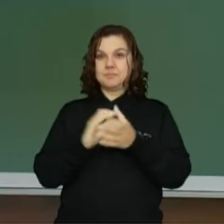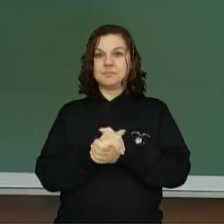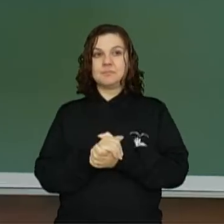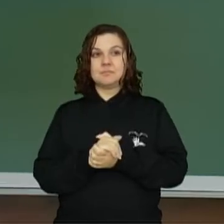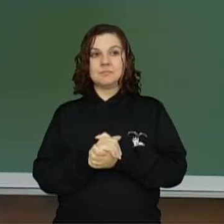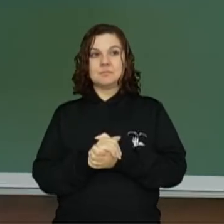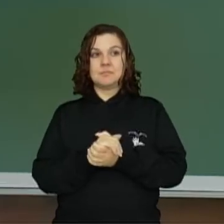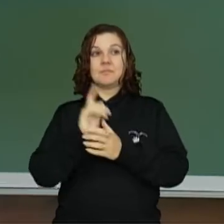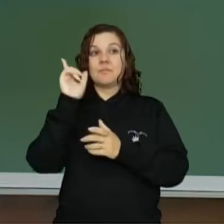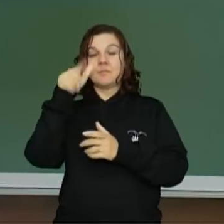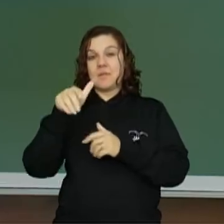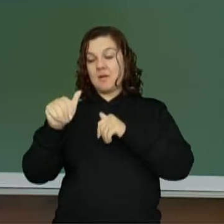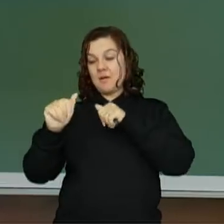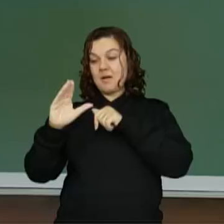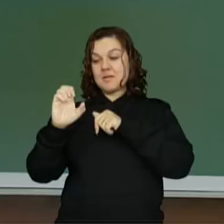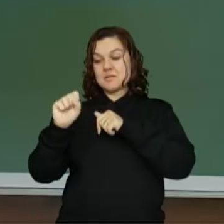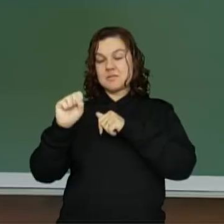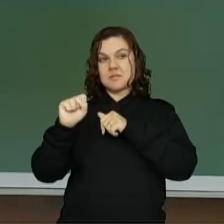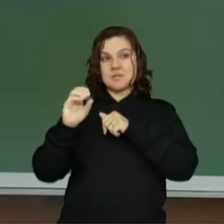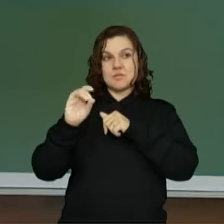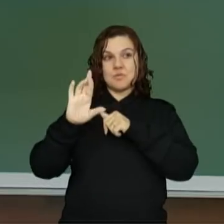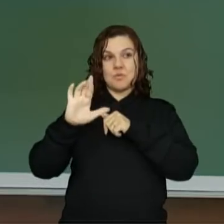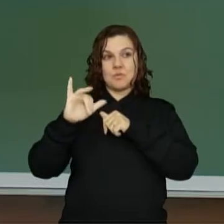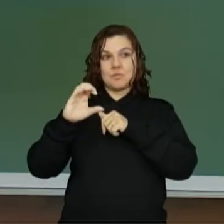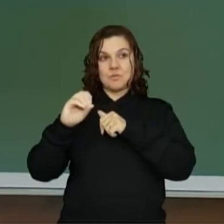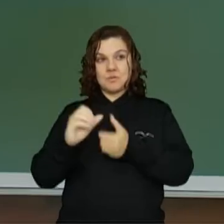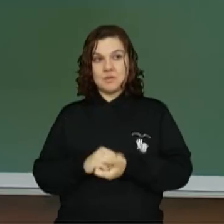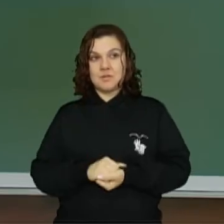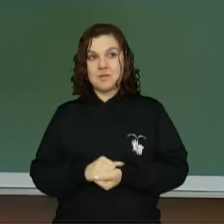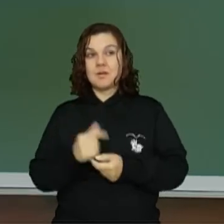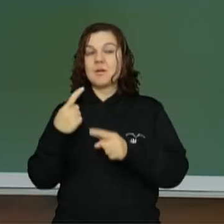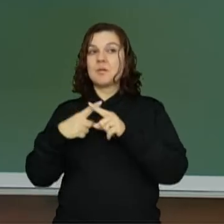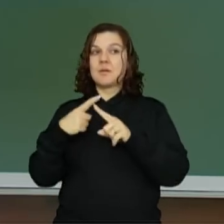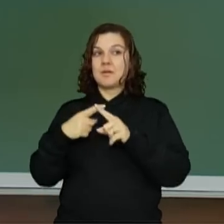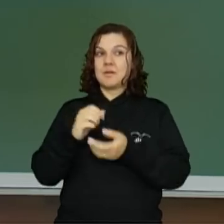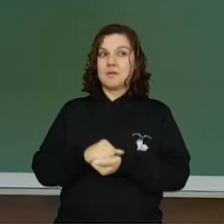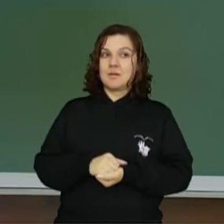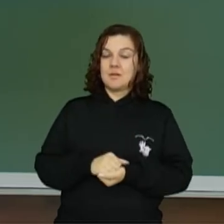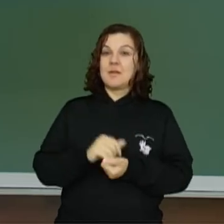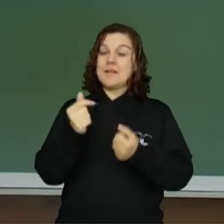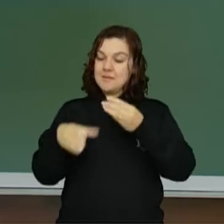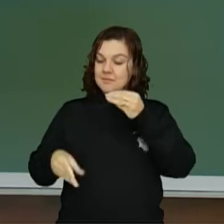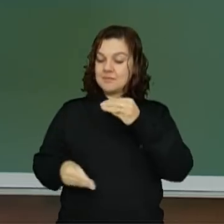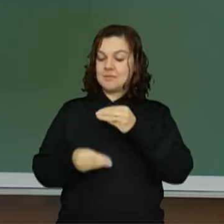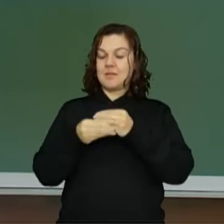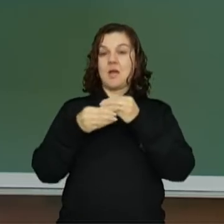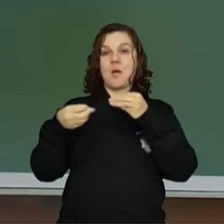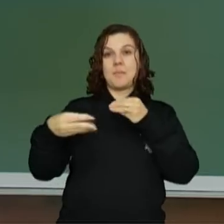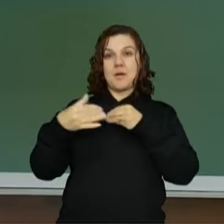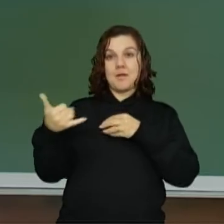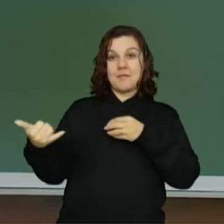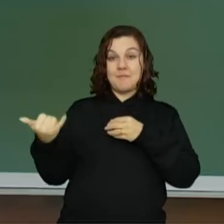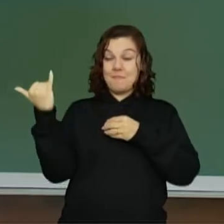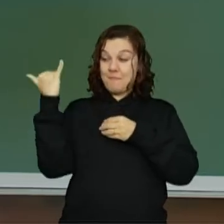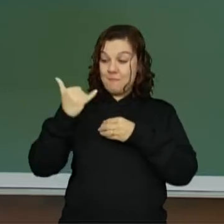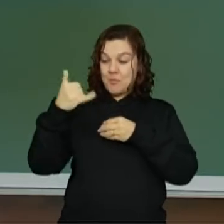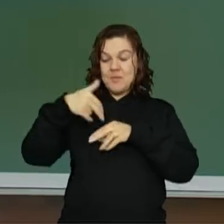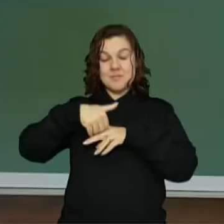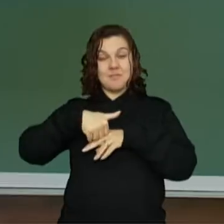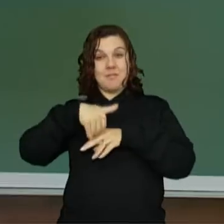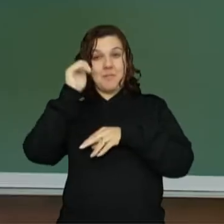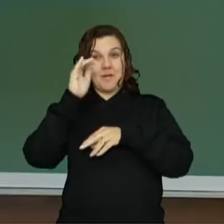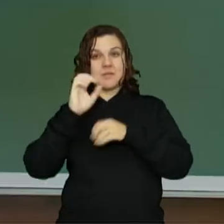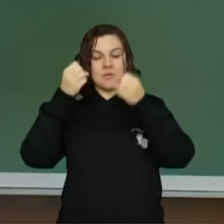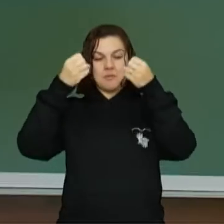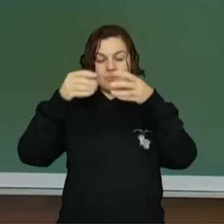termos acessório. Ele é um termo acessório. Por quê? Porque ele traz uma informação a mais. Ele